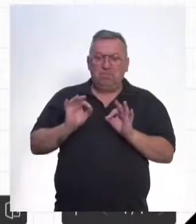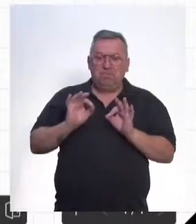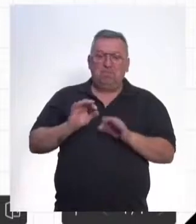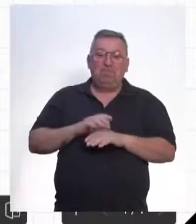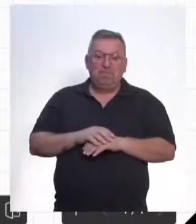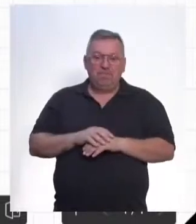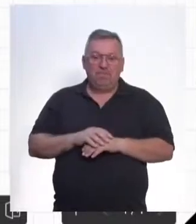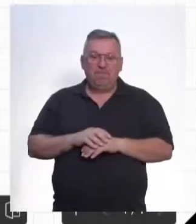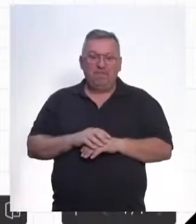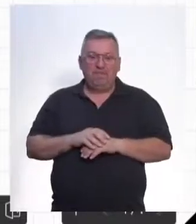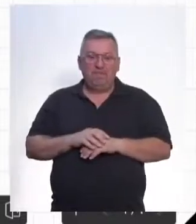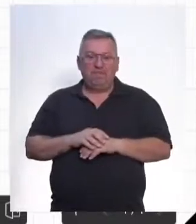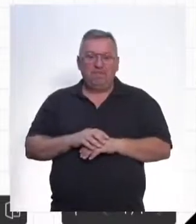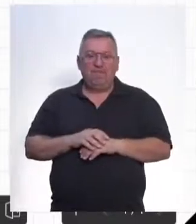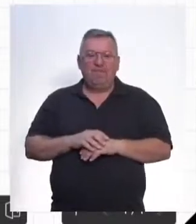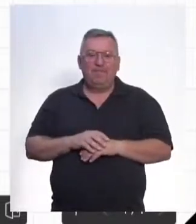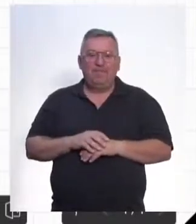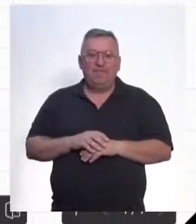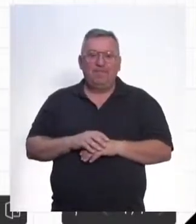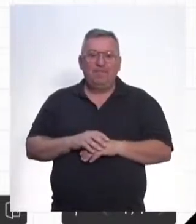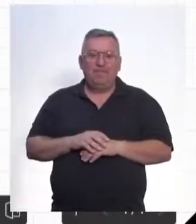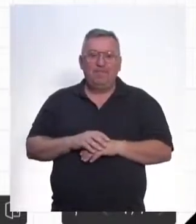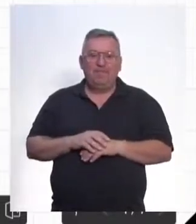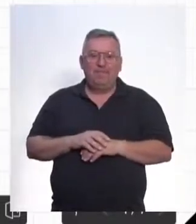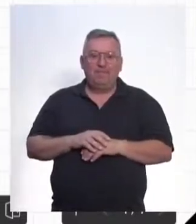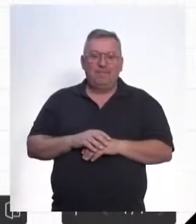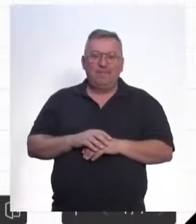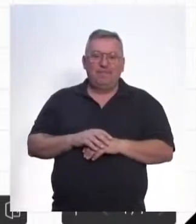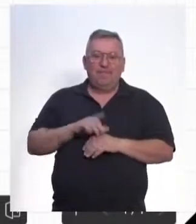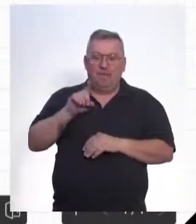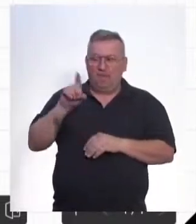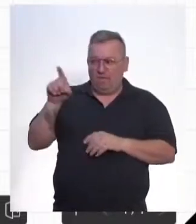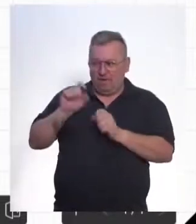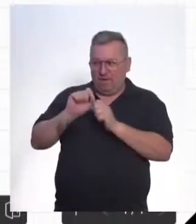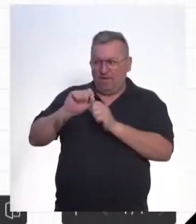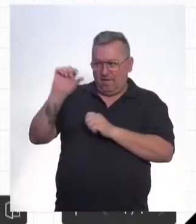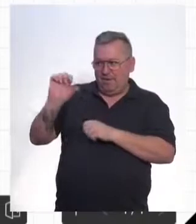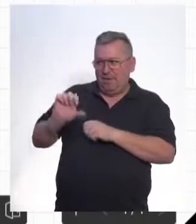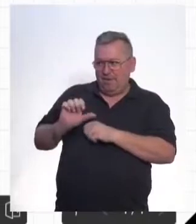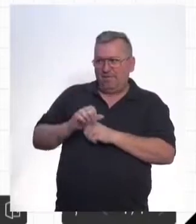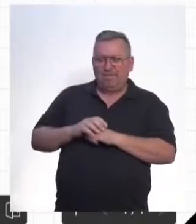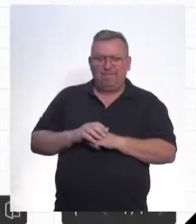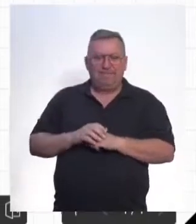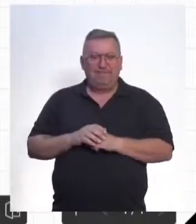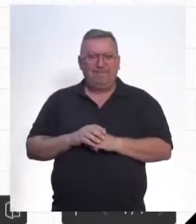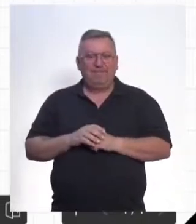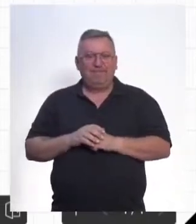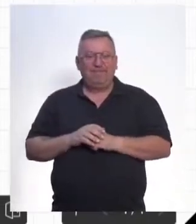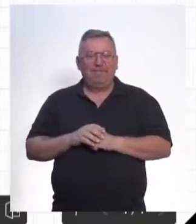É. Até que não está tão ruim, não. Você consegue fazer pior. Vamos lá. Sim.